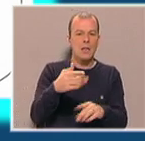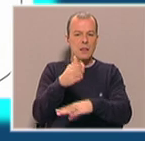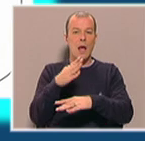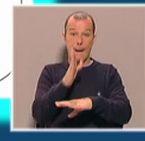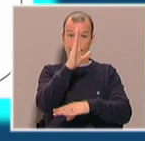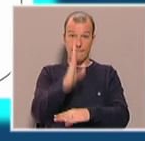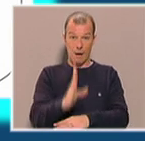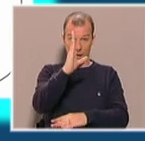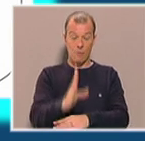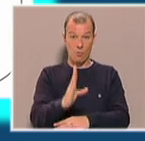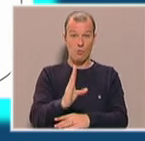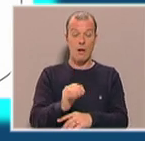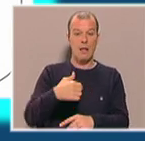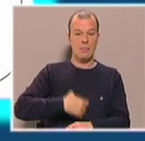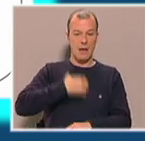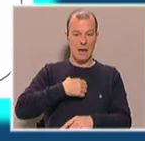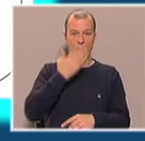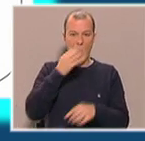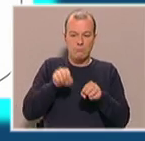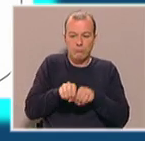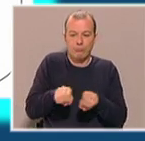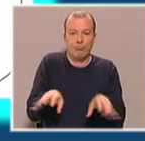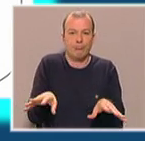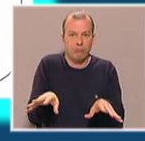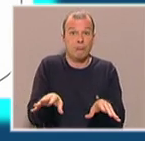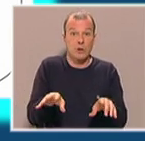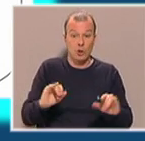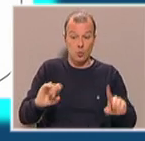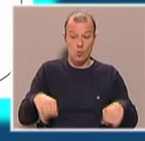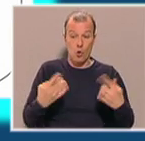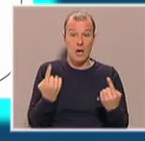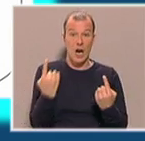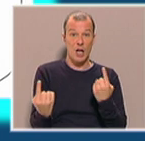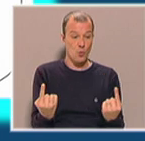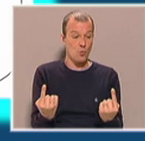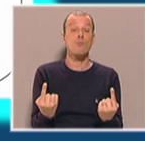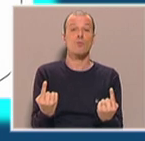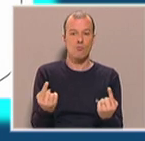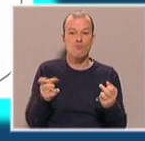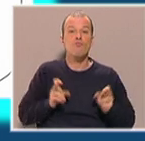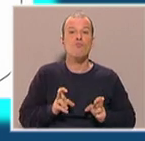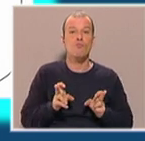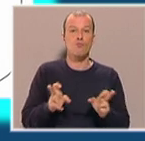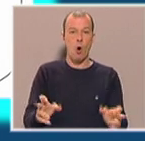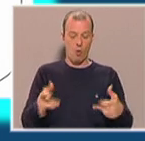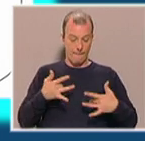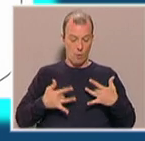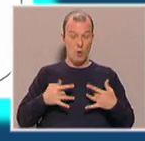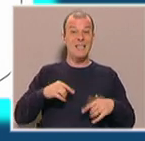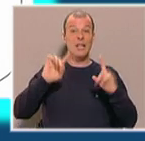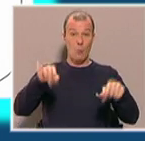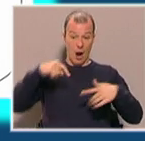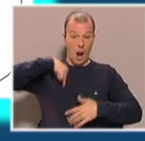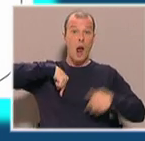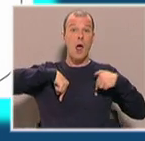depois a traqueia divide-se, digamos assim, em dois ramos, que são os brônquios. Cada brônquio entra em cada um dos pulmões e depois, já dentro dos